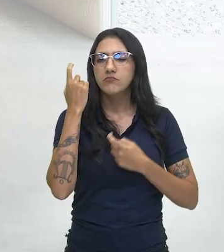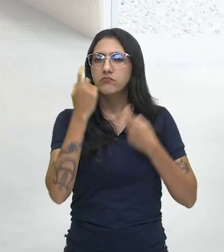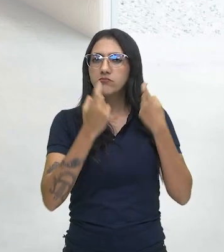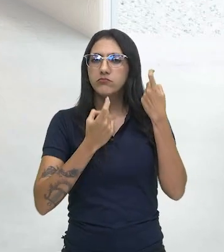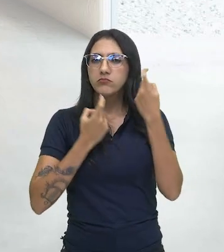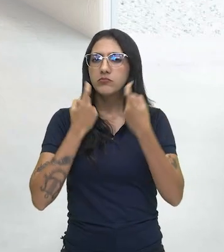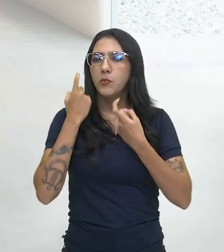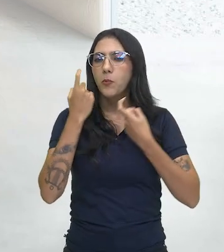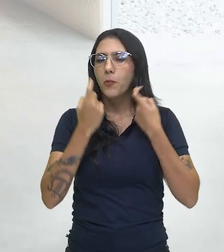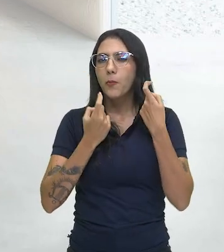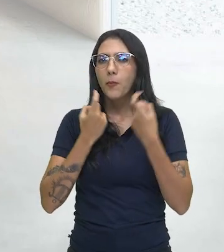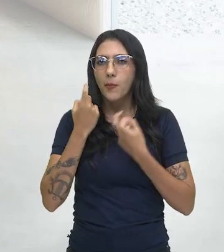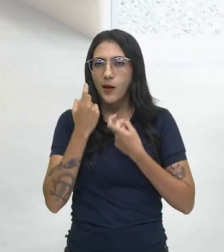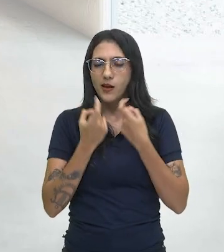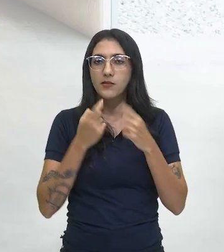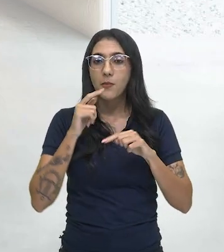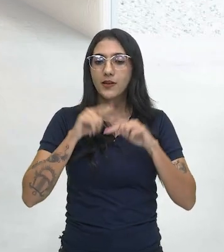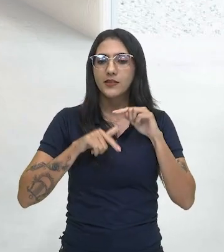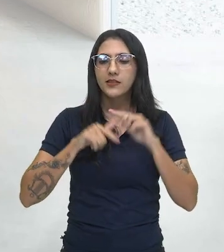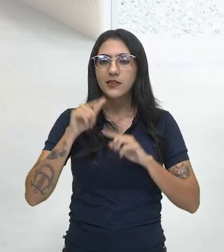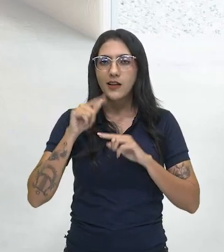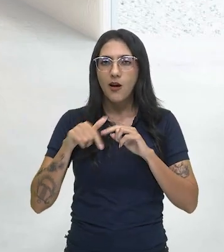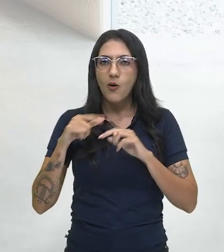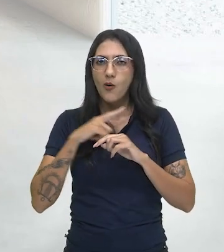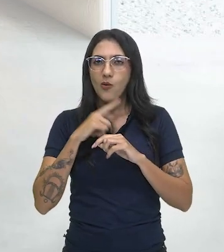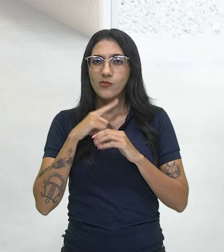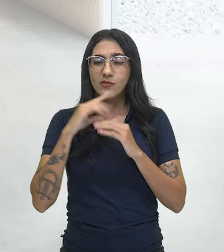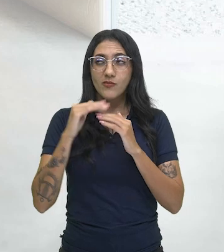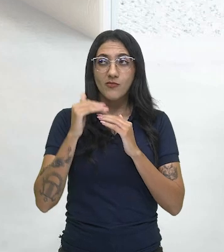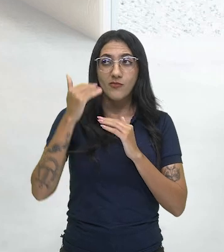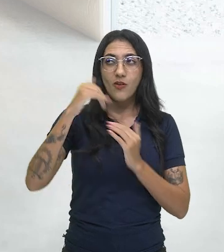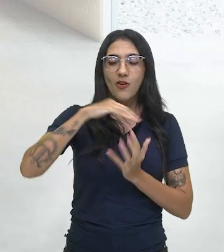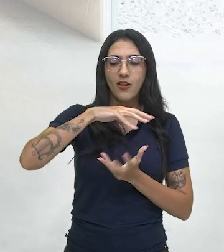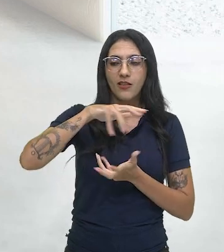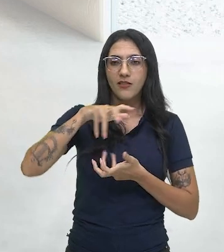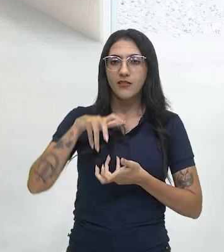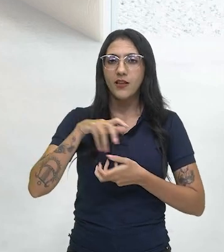que deixamos orbitando a Terra.